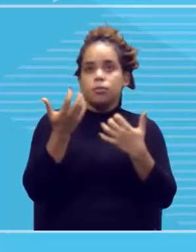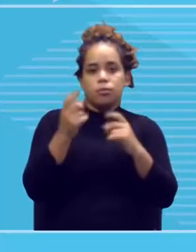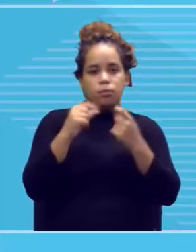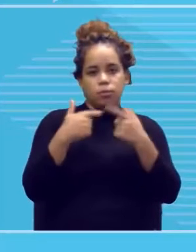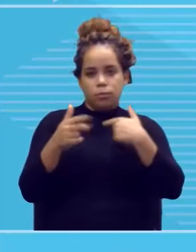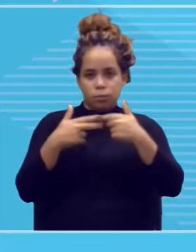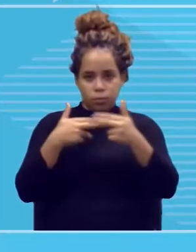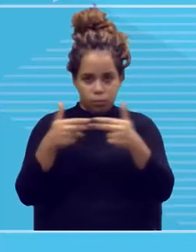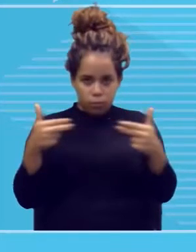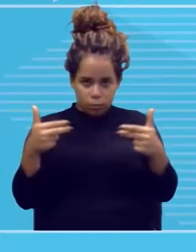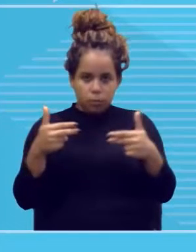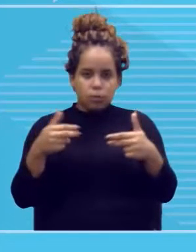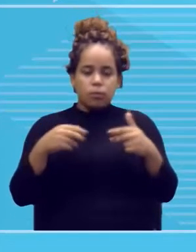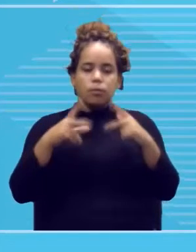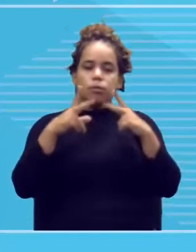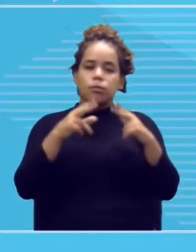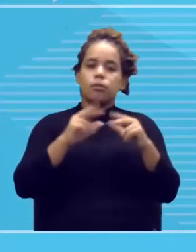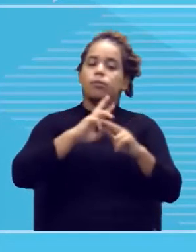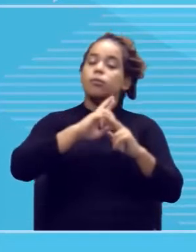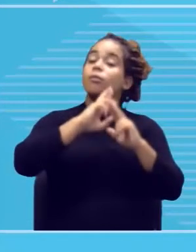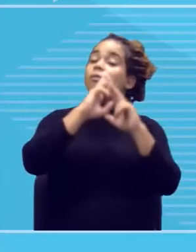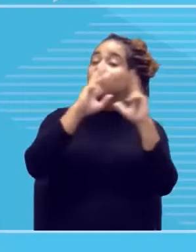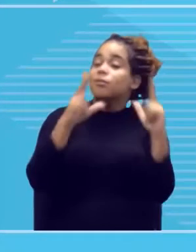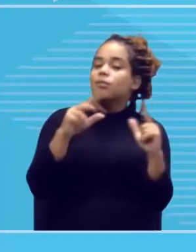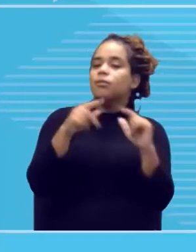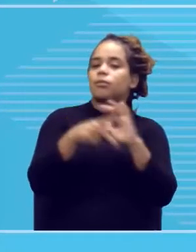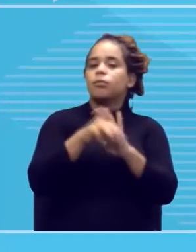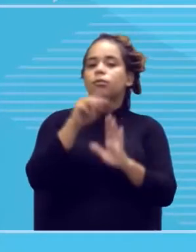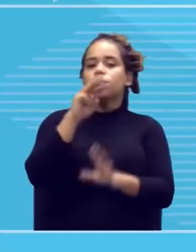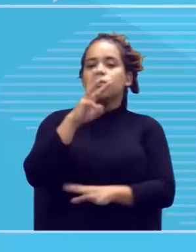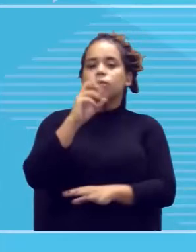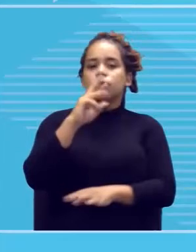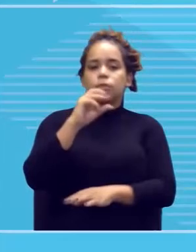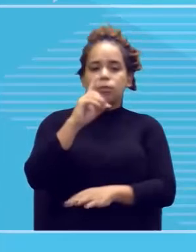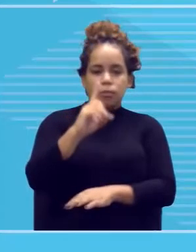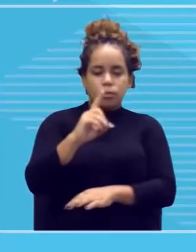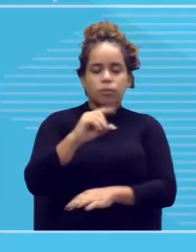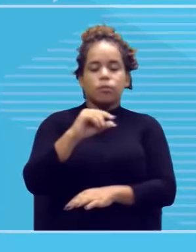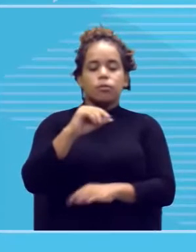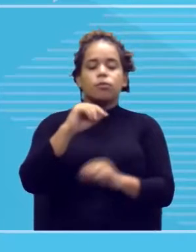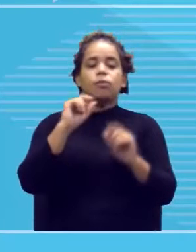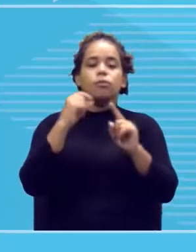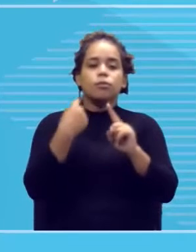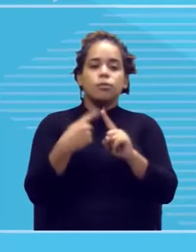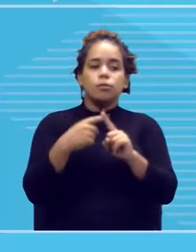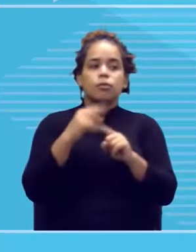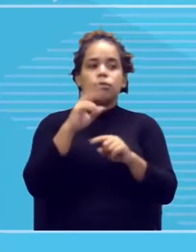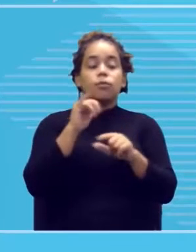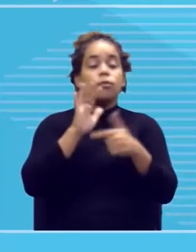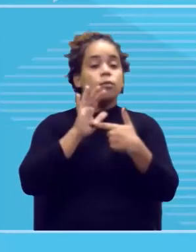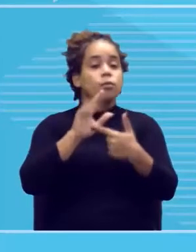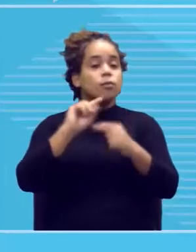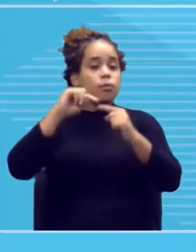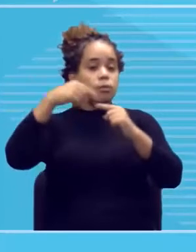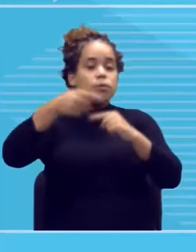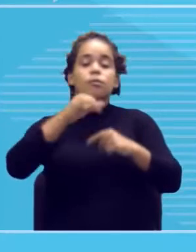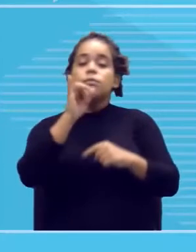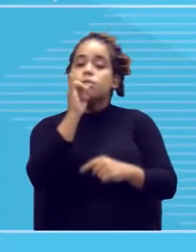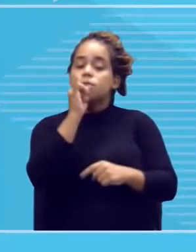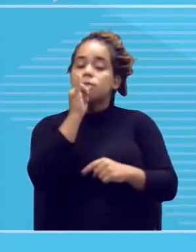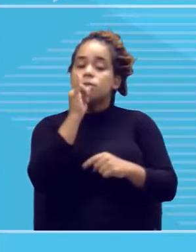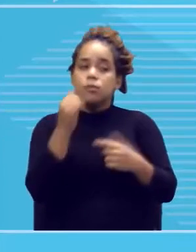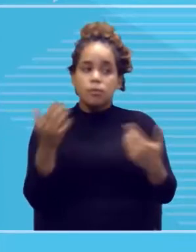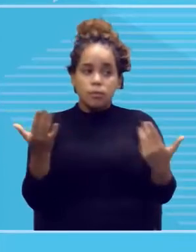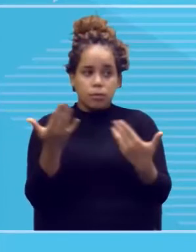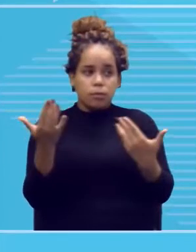do verbo One ele vai estar junto já de outro verbo eu vou trazer um exemplo mais tarde com esse o eu Tá bom vou colocar logo aqui no